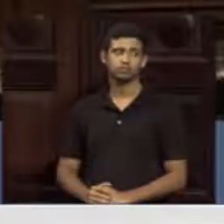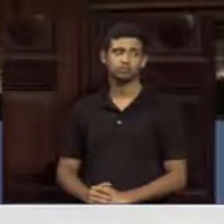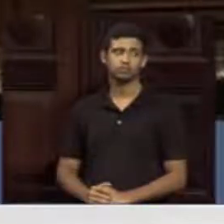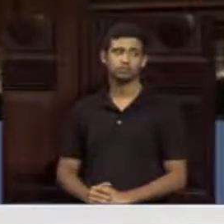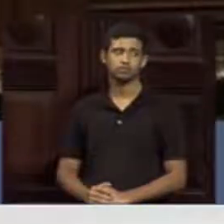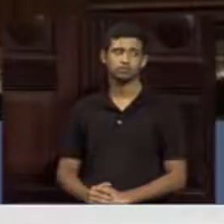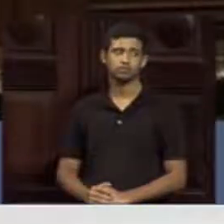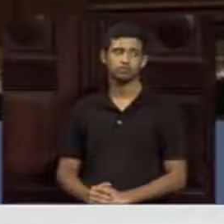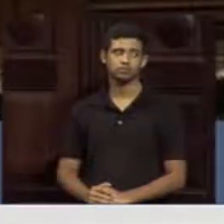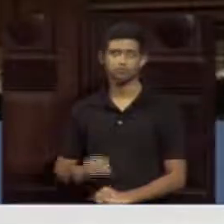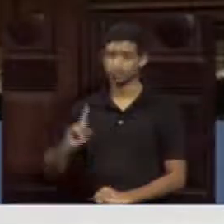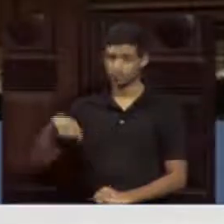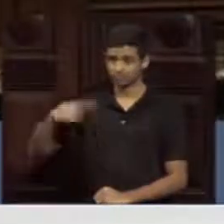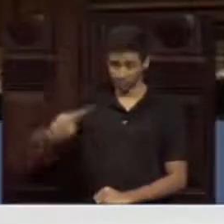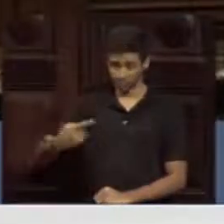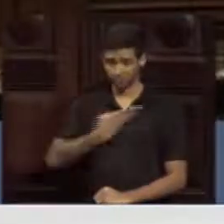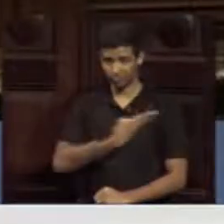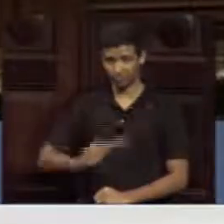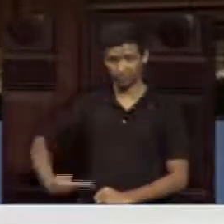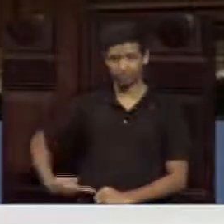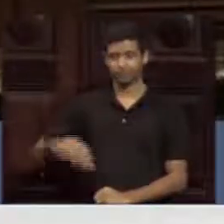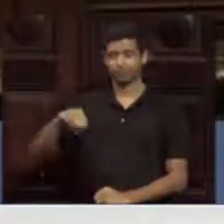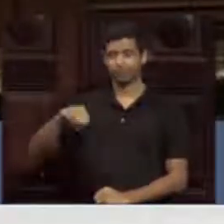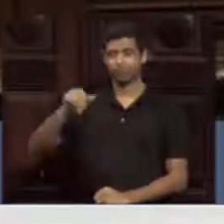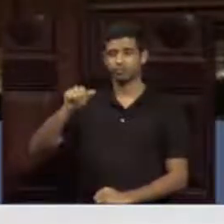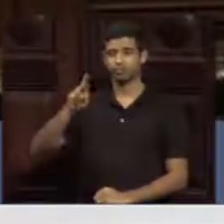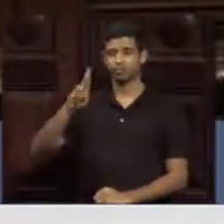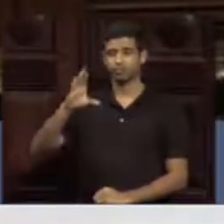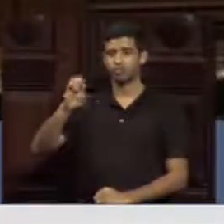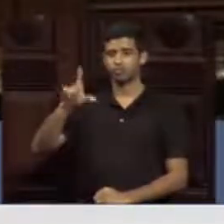governo Marcelo Alencar,